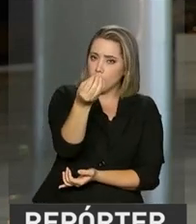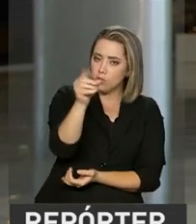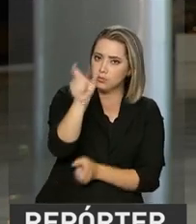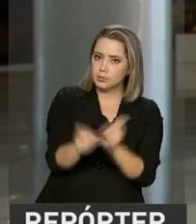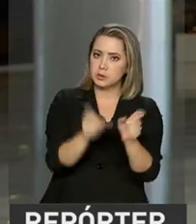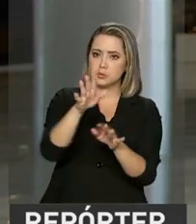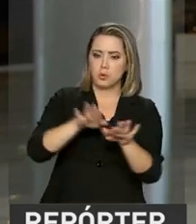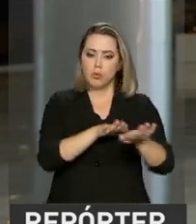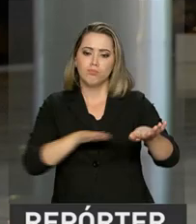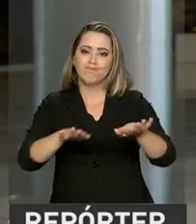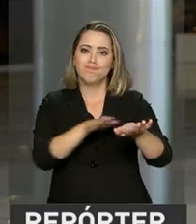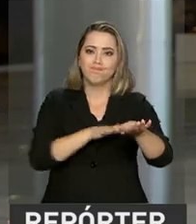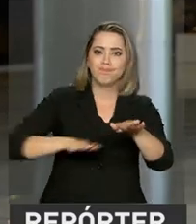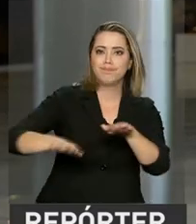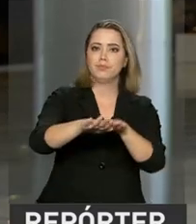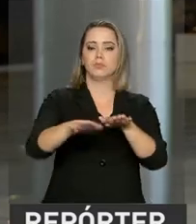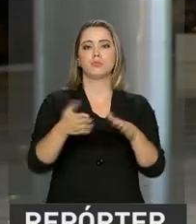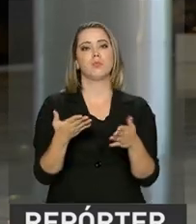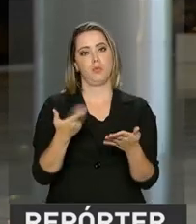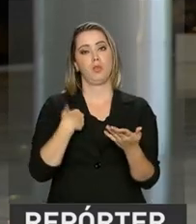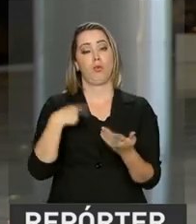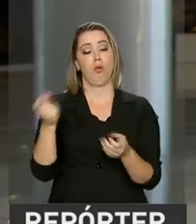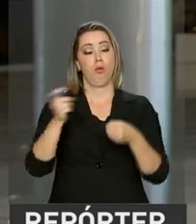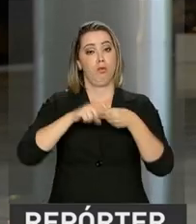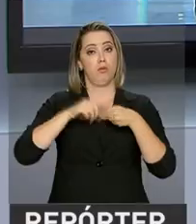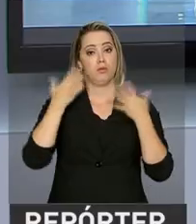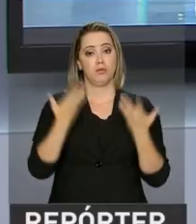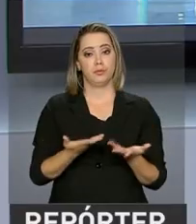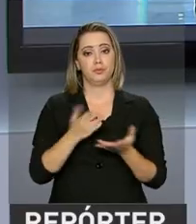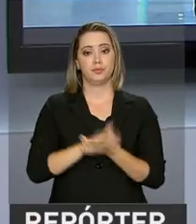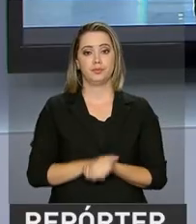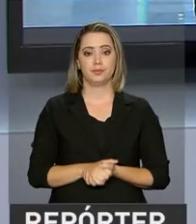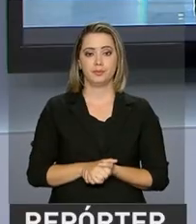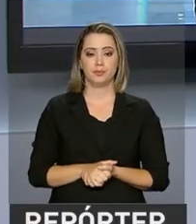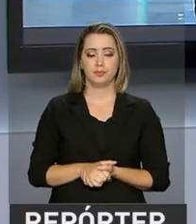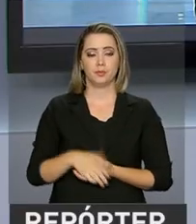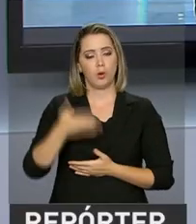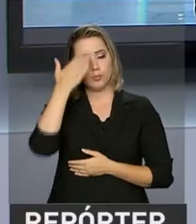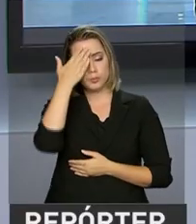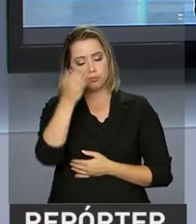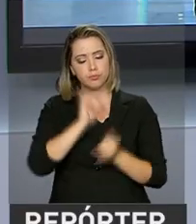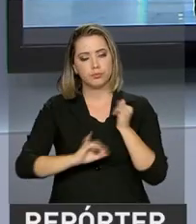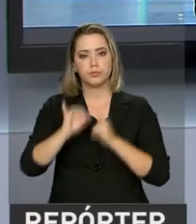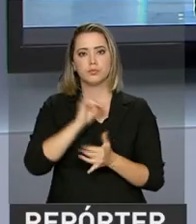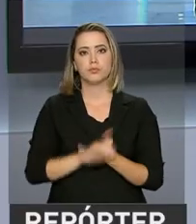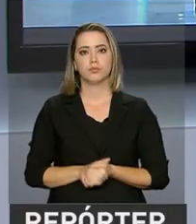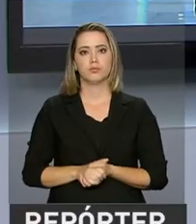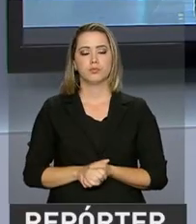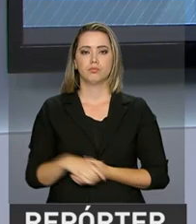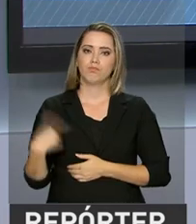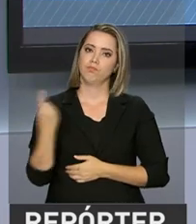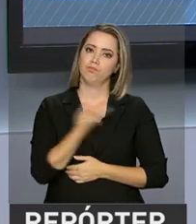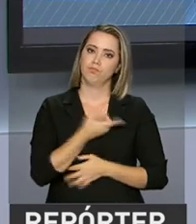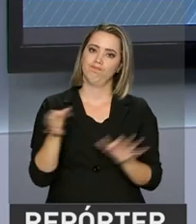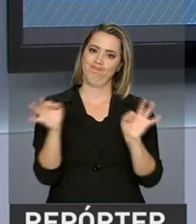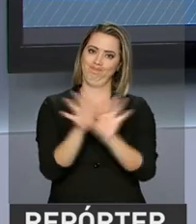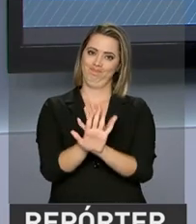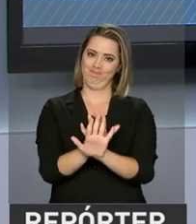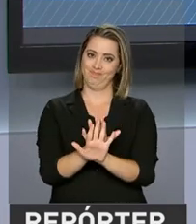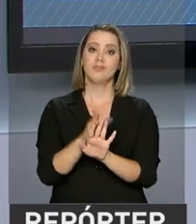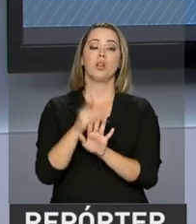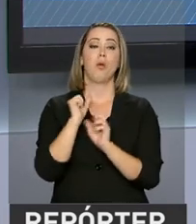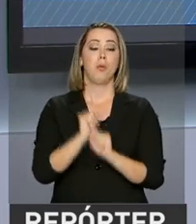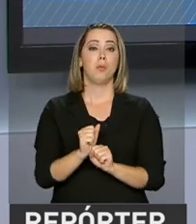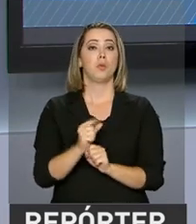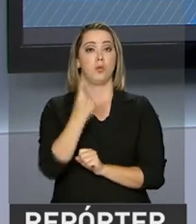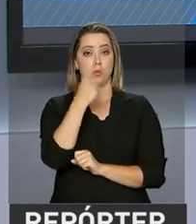fazendo ultrapassagens proibidas. Eu volto com você aí no estúdio, Jaime. Ney, obrigado pelas informações. E a gente fica por aqui.